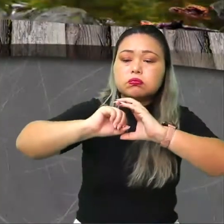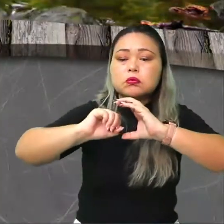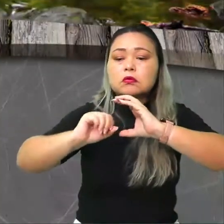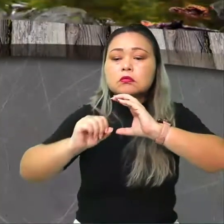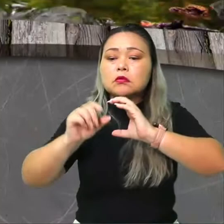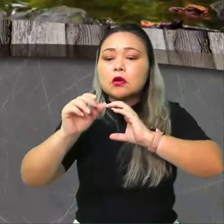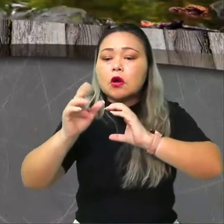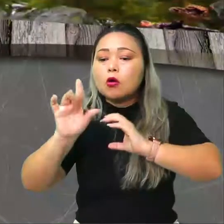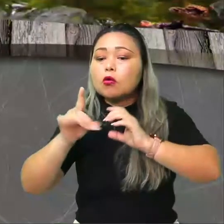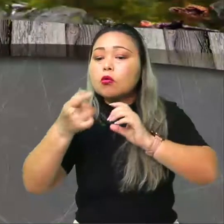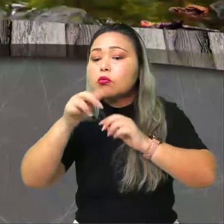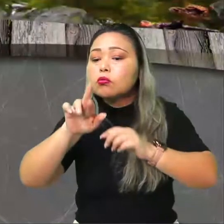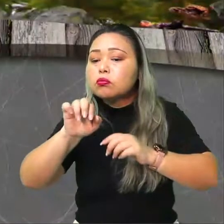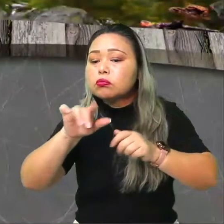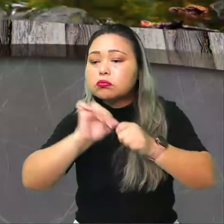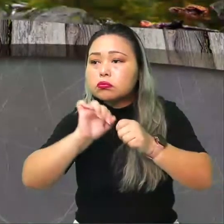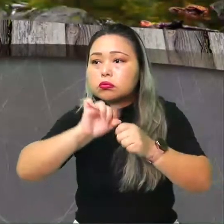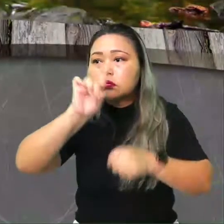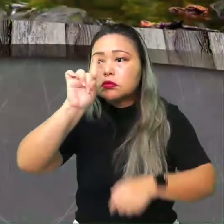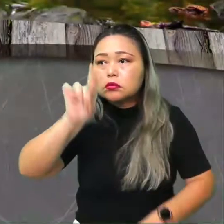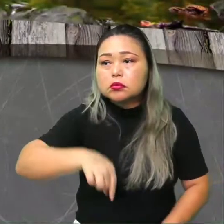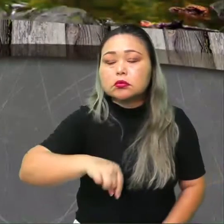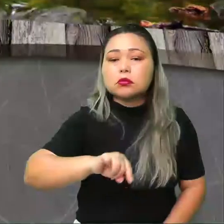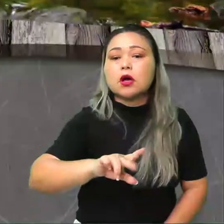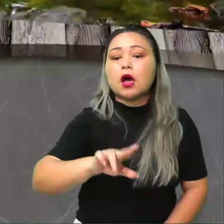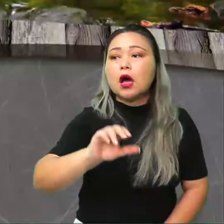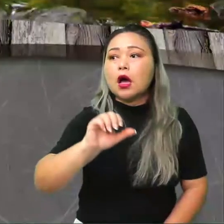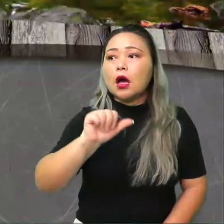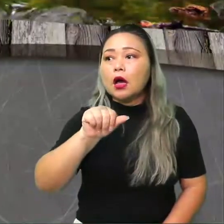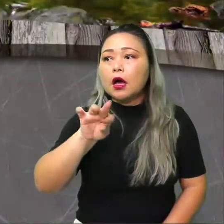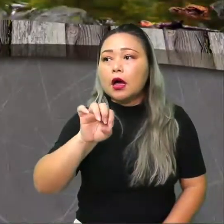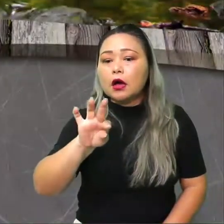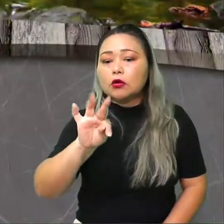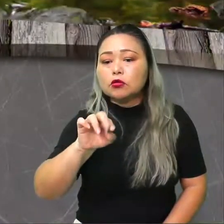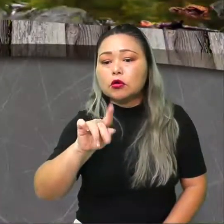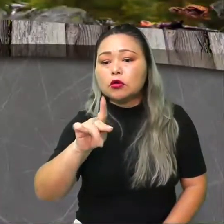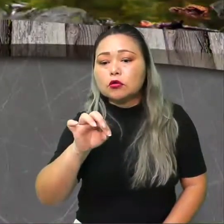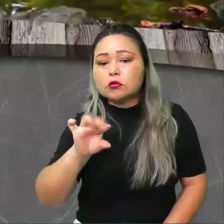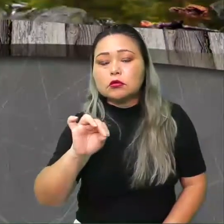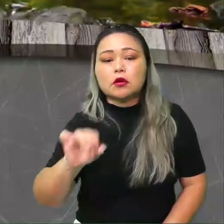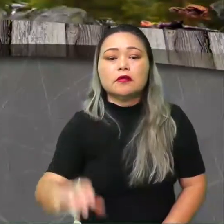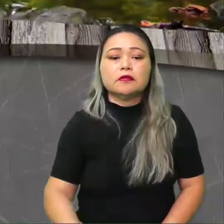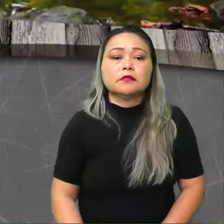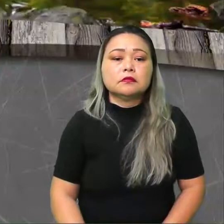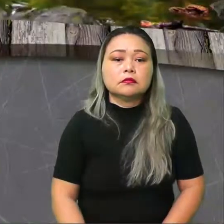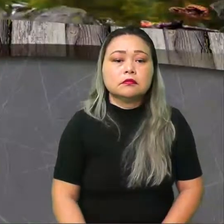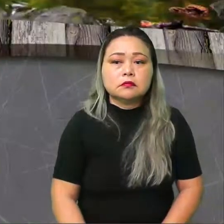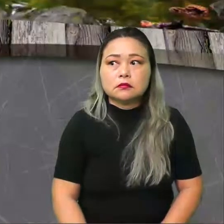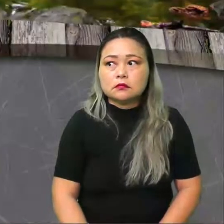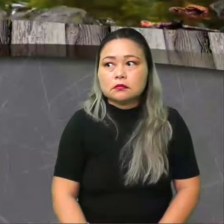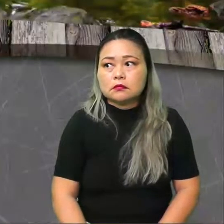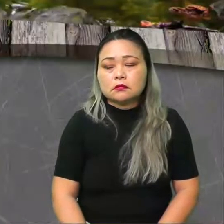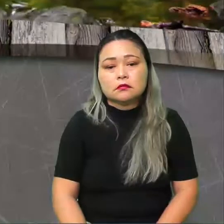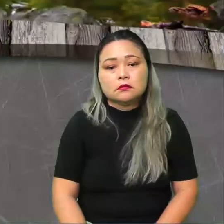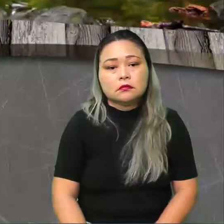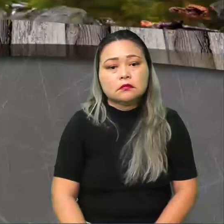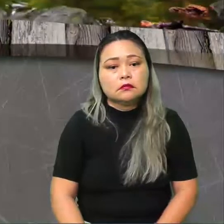seres autotróficos, que realizavam a fotossíntese, segundo a teoria da hipótese